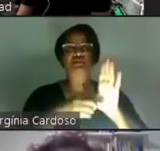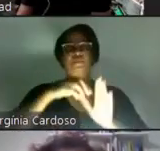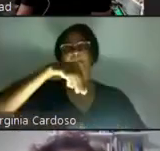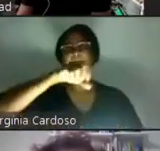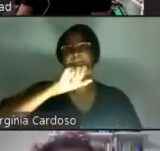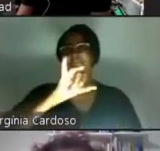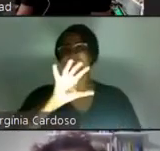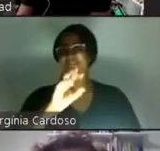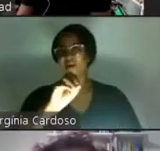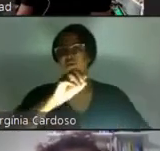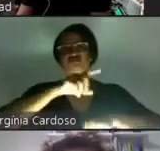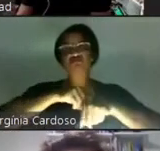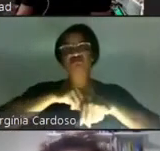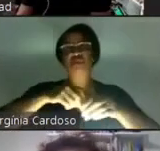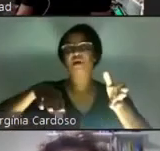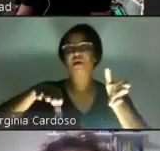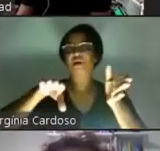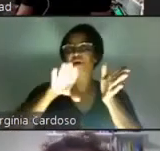é o tempo que